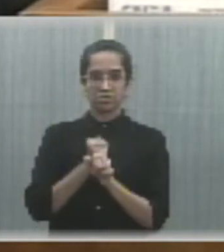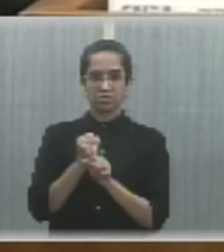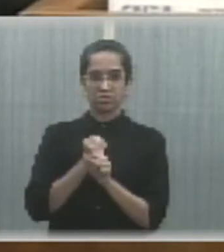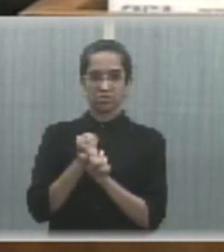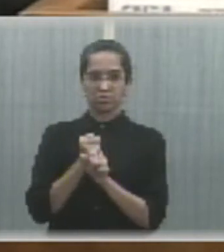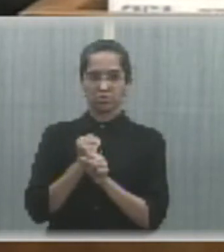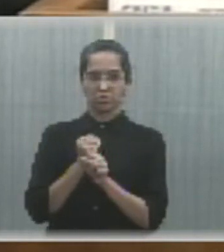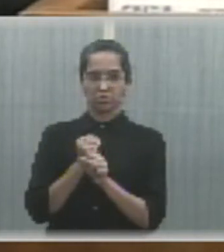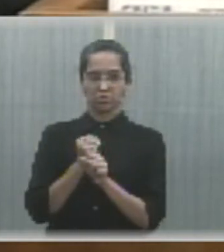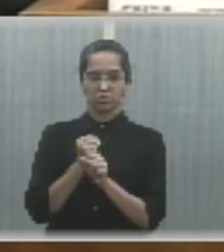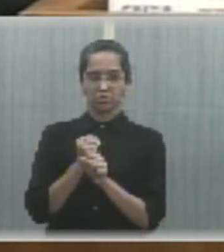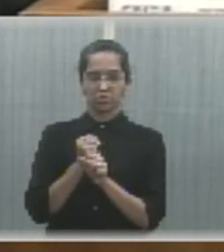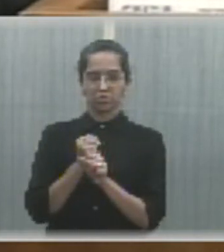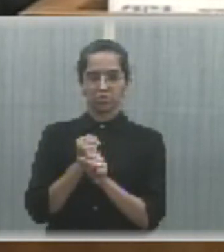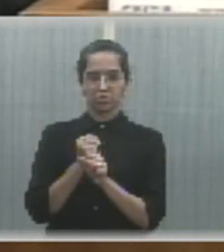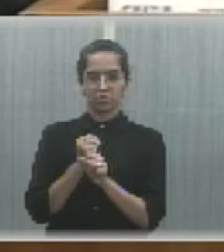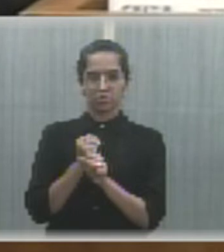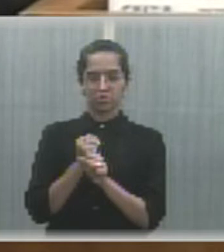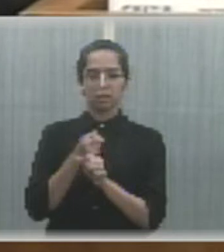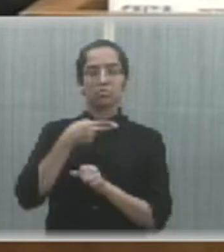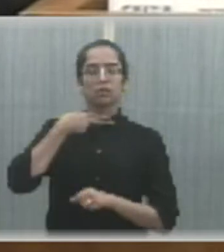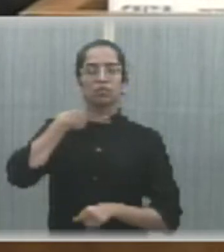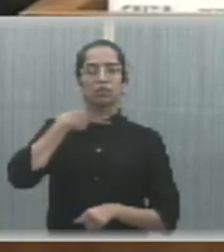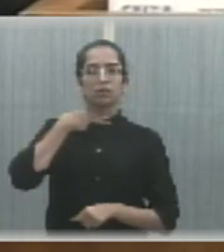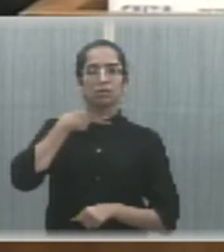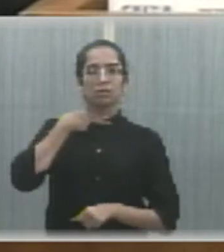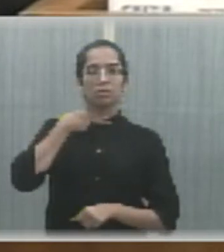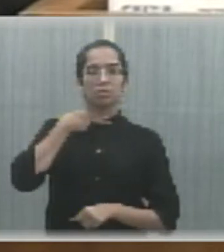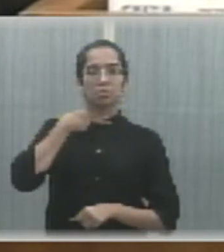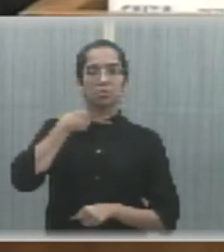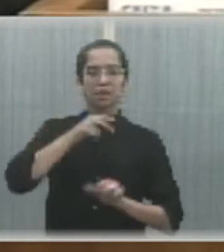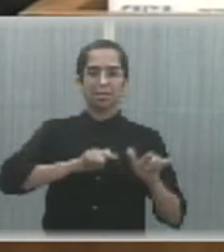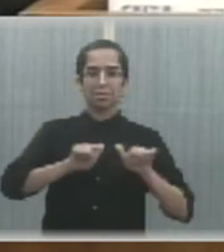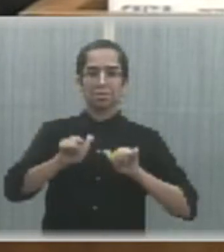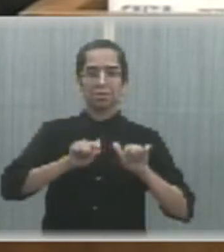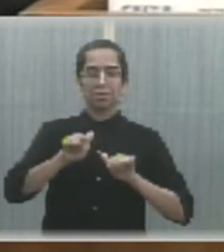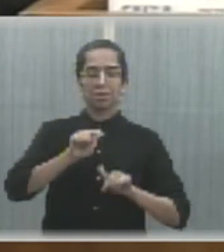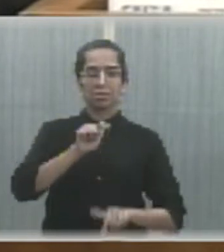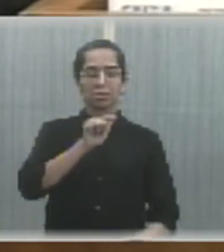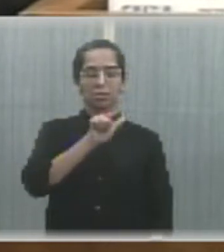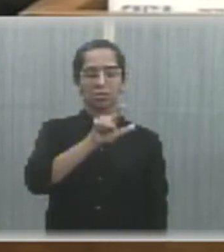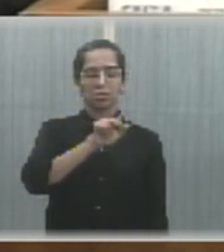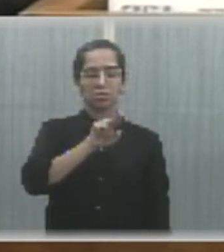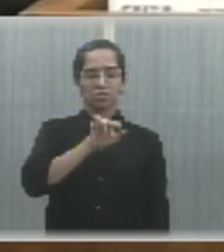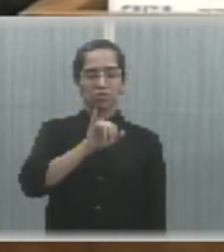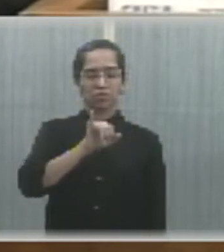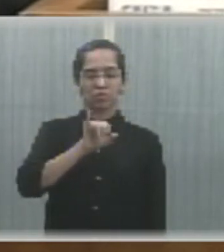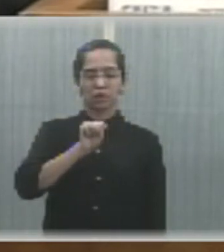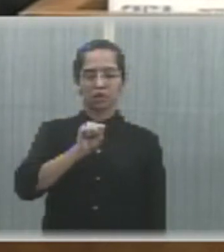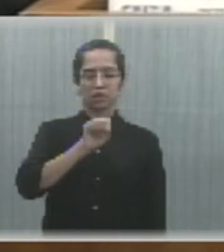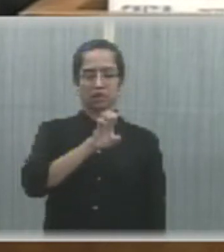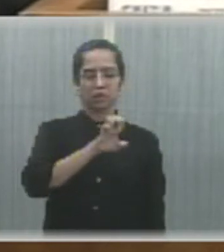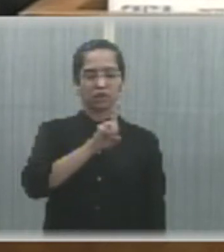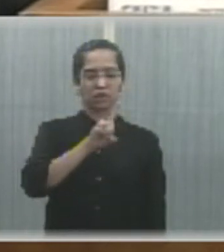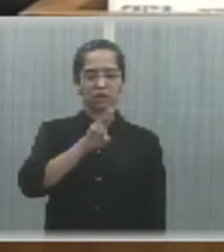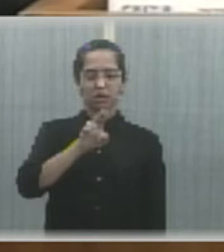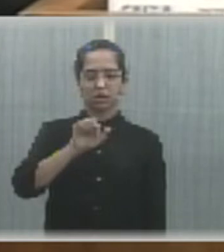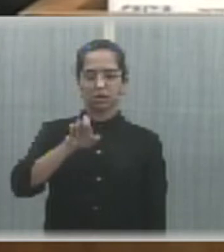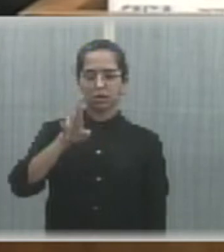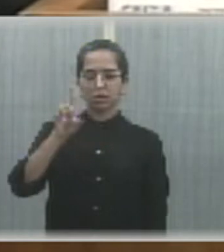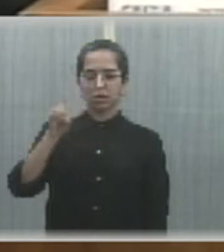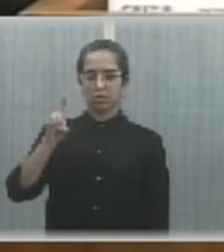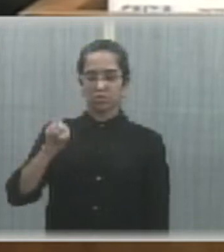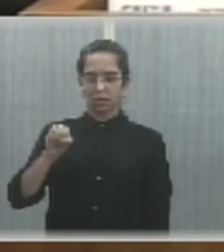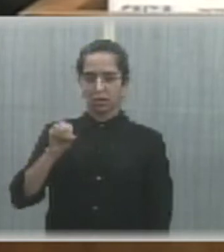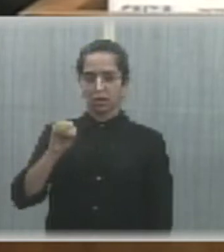ordenação presbiterial do padre Luiz Eduardo do Nascimento Bastos, comemorado no